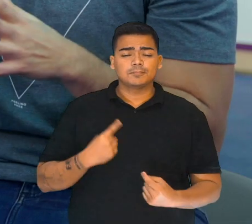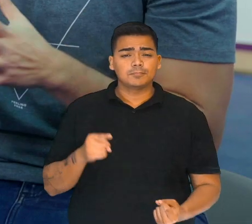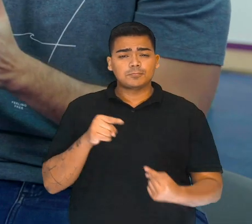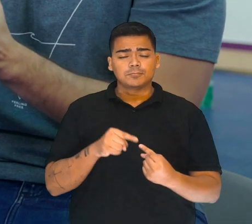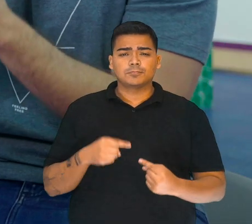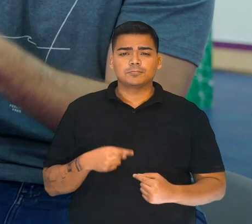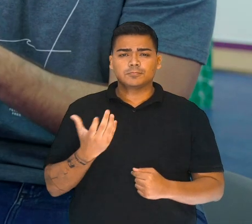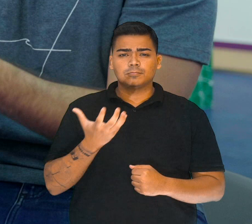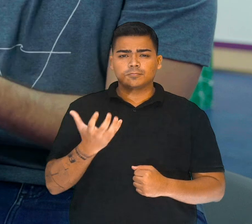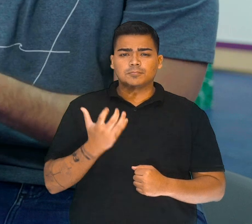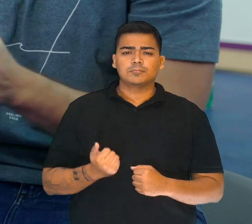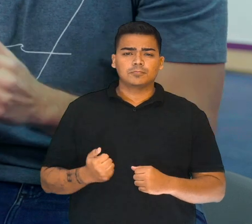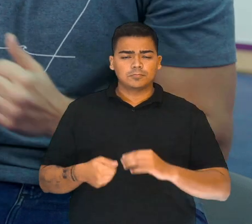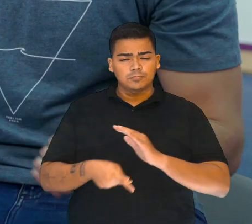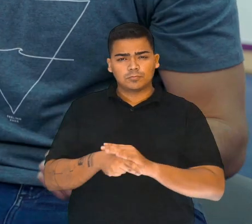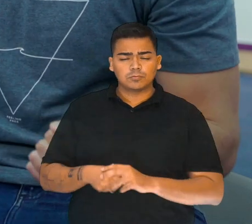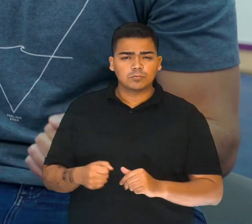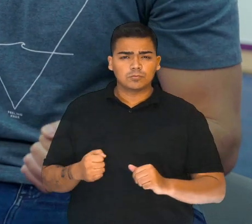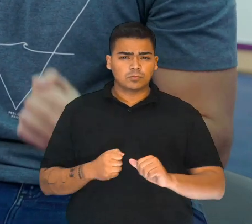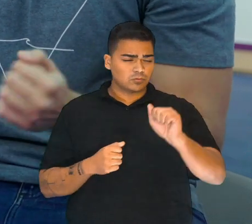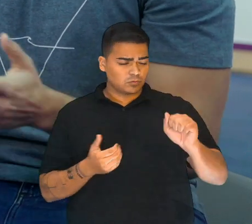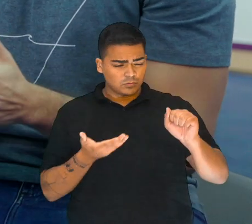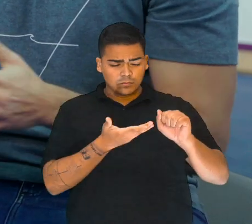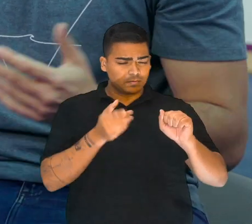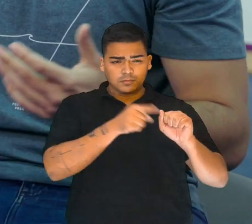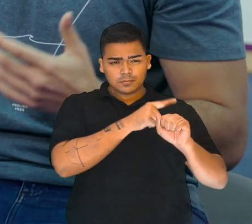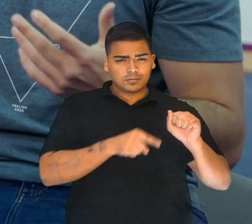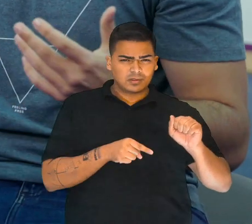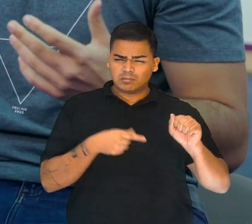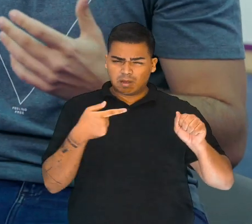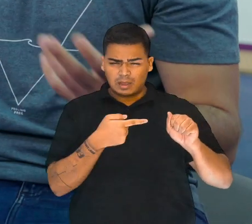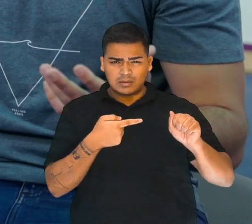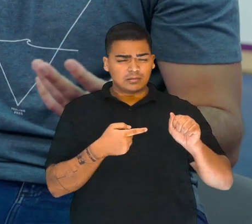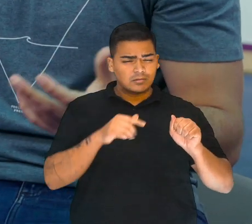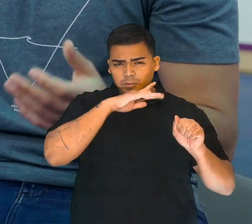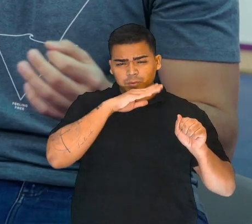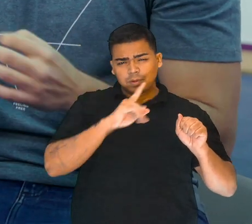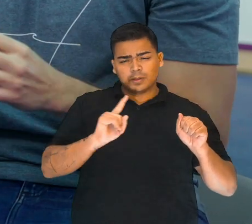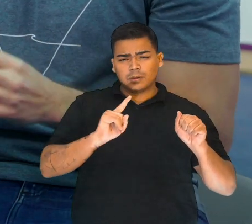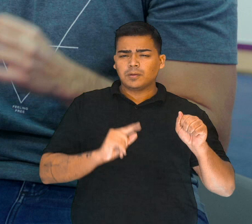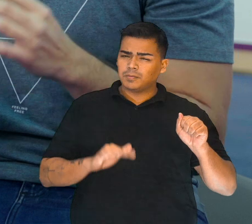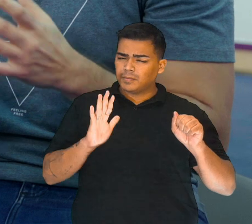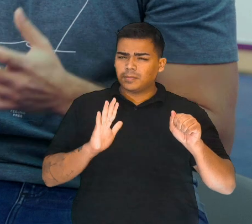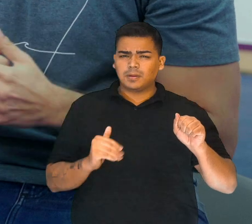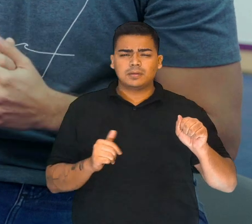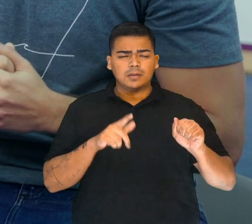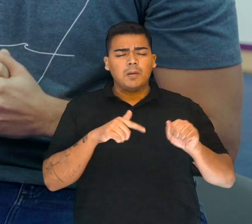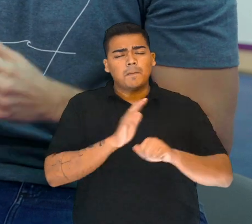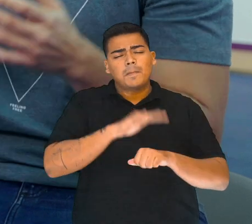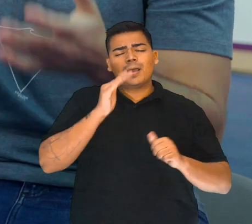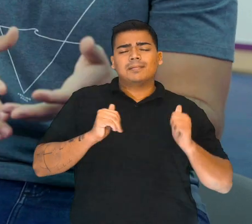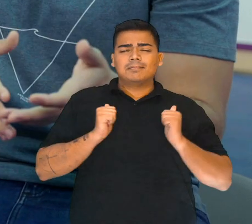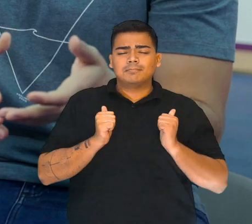O nosso objetivo é destruir o plano A de todo mundo. E não é que o plano A das pessoas seja ruim, mas ele no mínimo é o mais